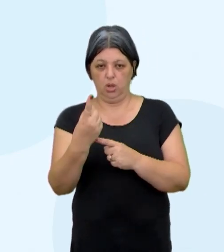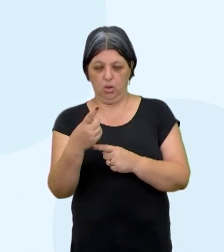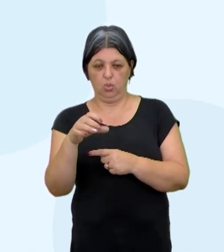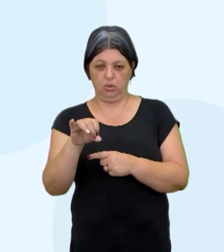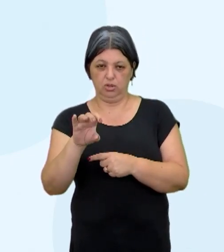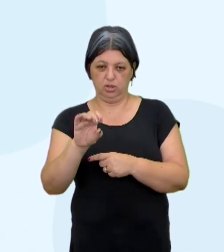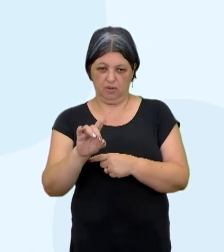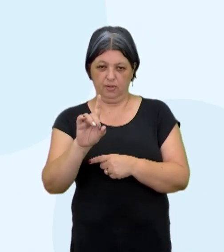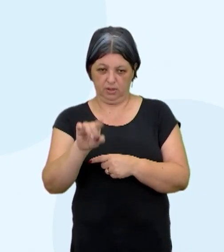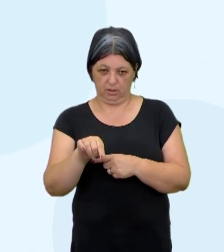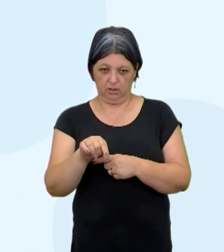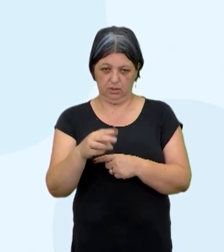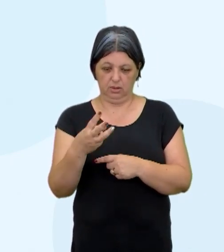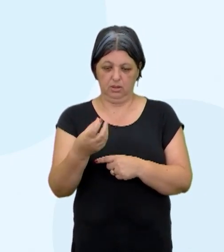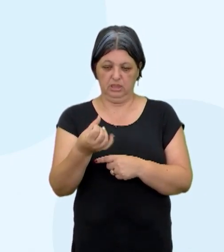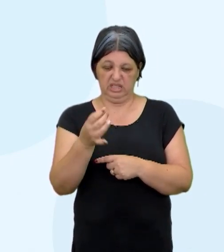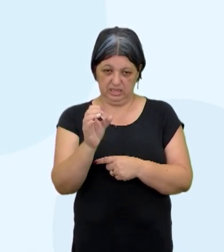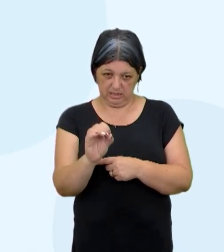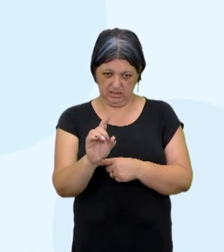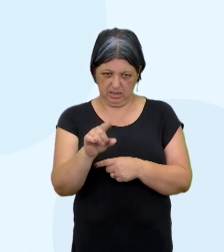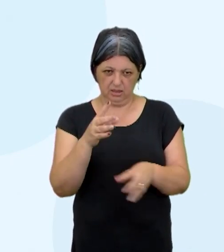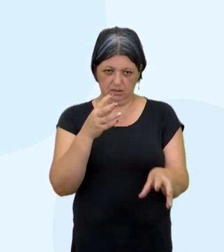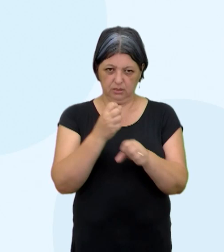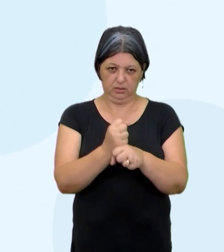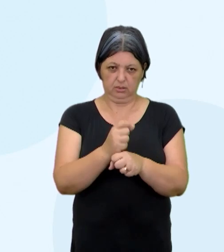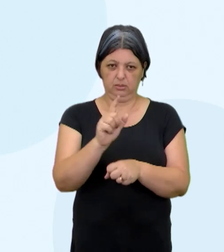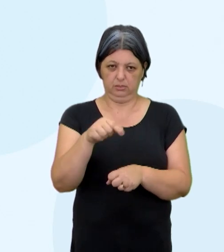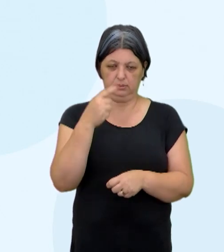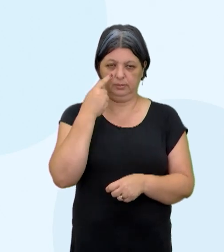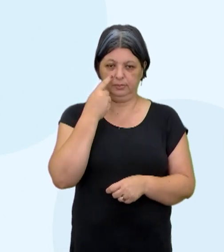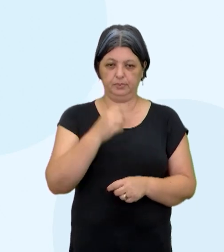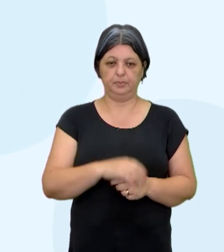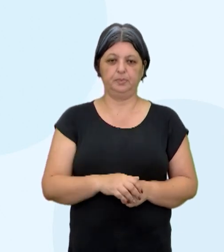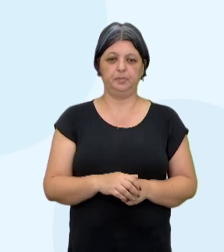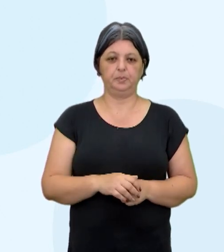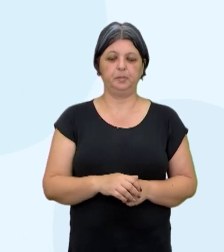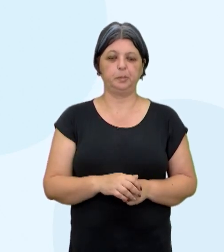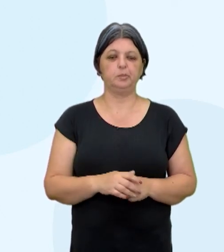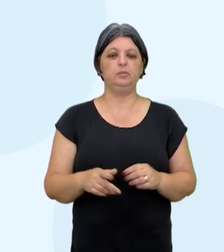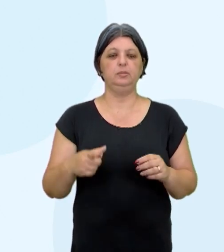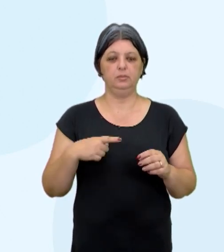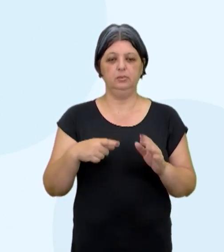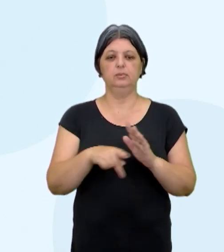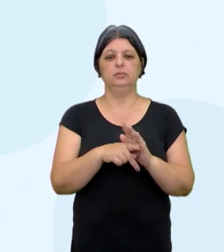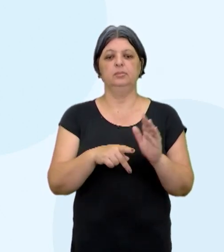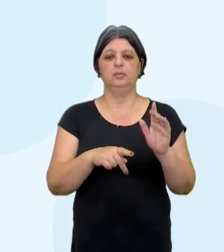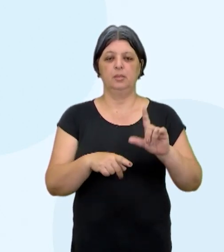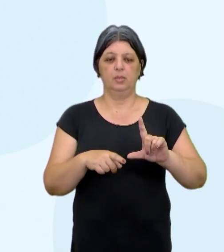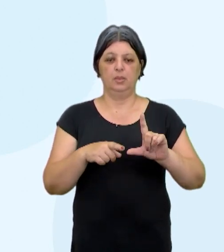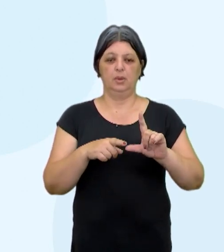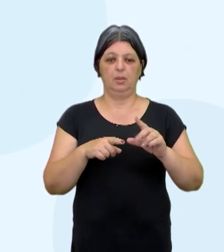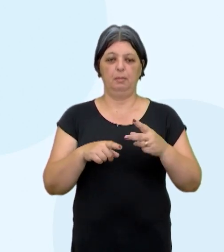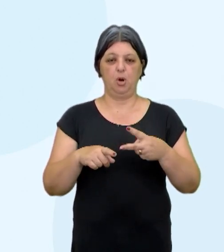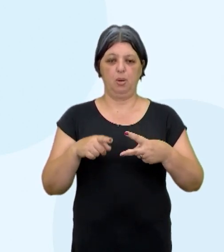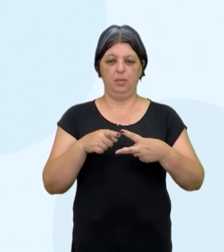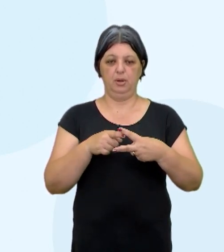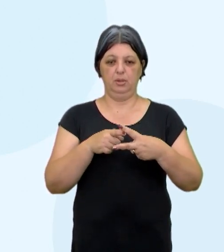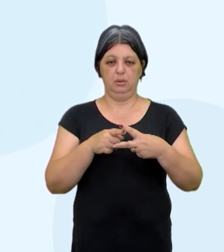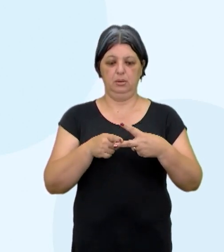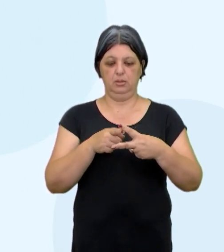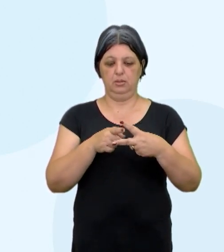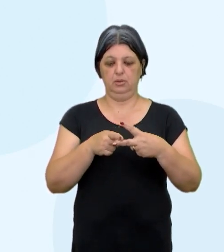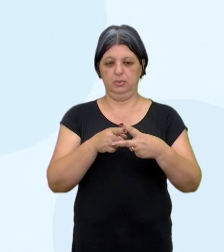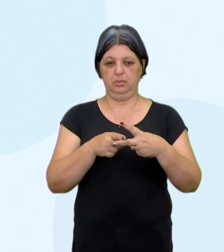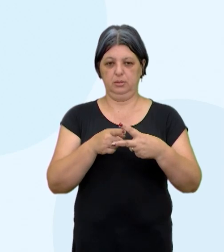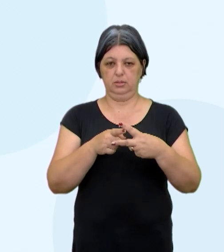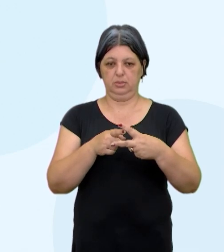Dá 360. Ah, tá. Vamos pegar outro ponto, ó. Peguei este. A gente tem aqui, ó, o nosso octógono, o octógono e o quadrado.